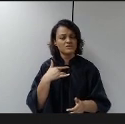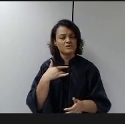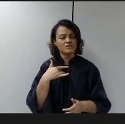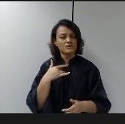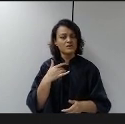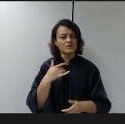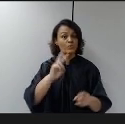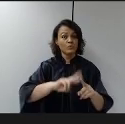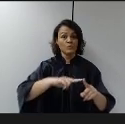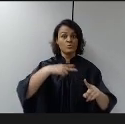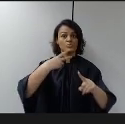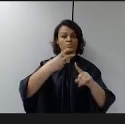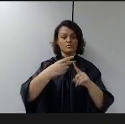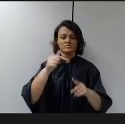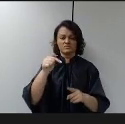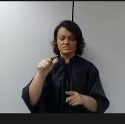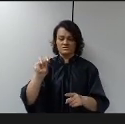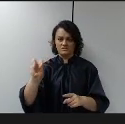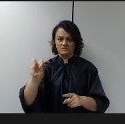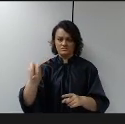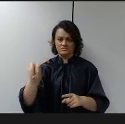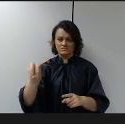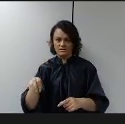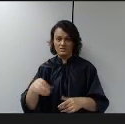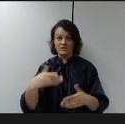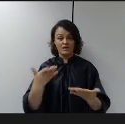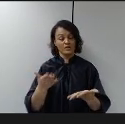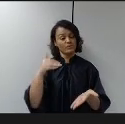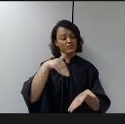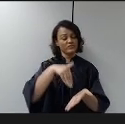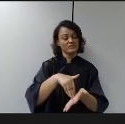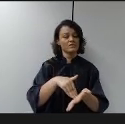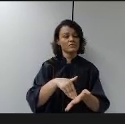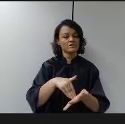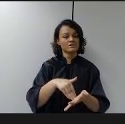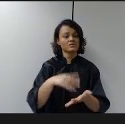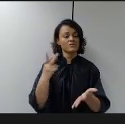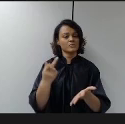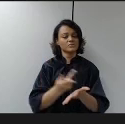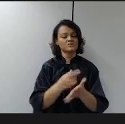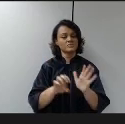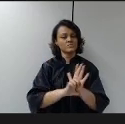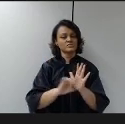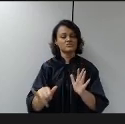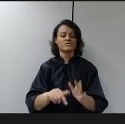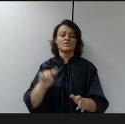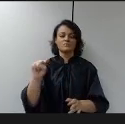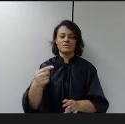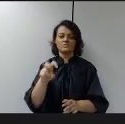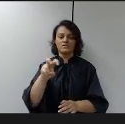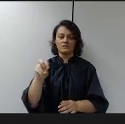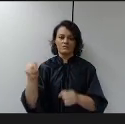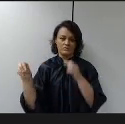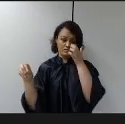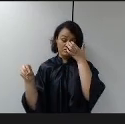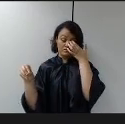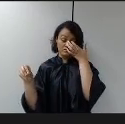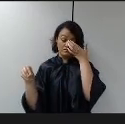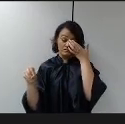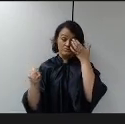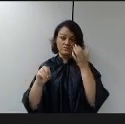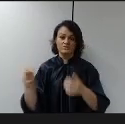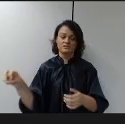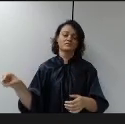número. Portanto, o número fixado no edital era de 1.500 vagas, que 1.500